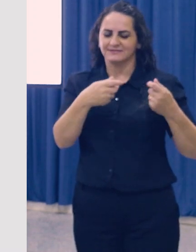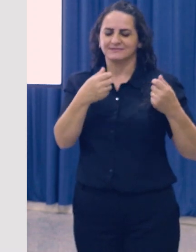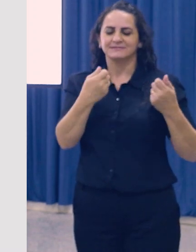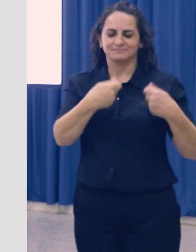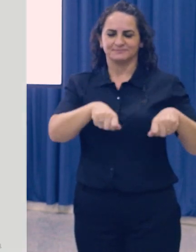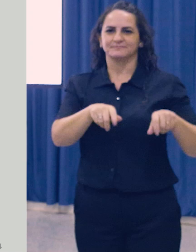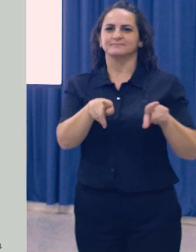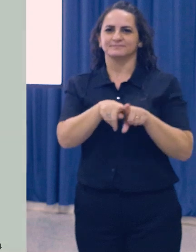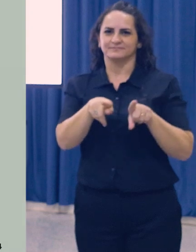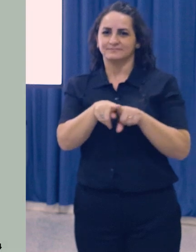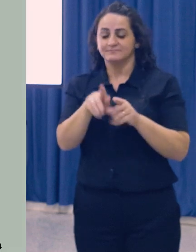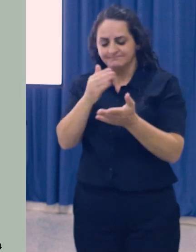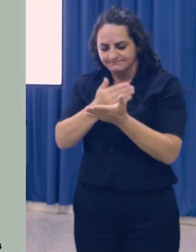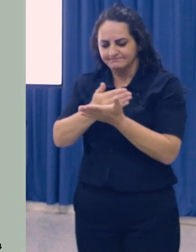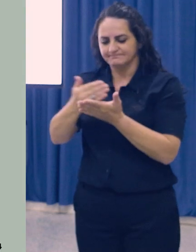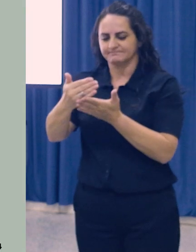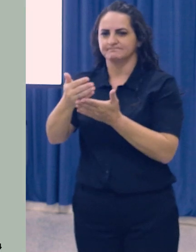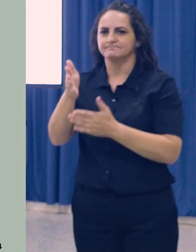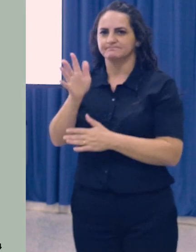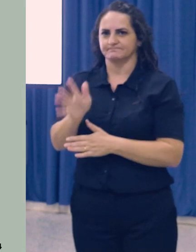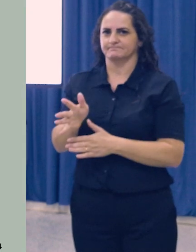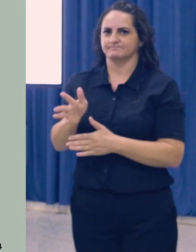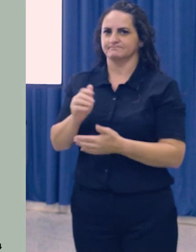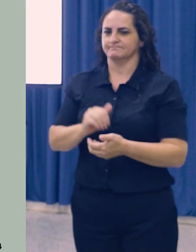Então, a gente vai começar